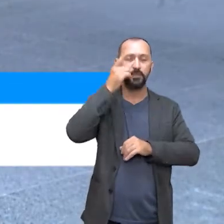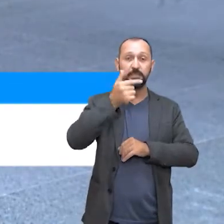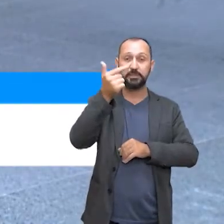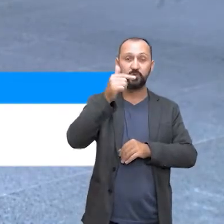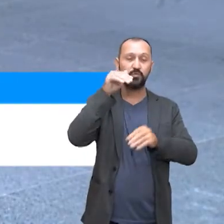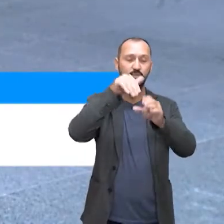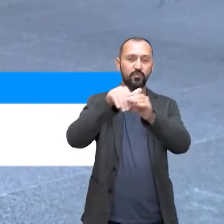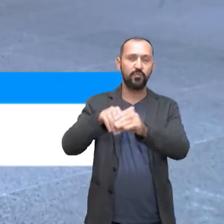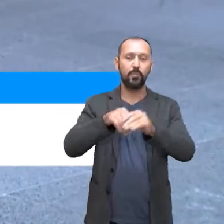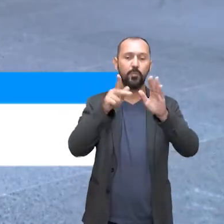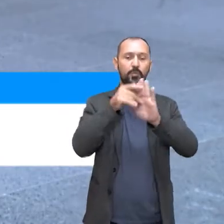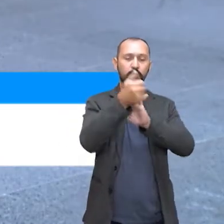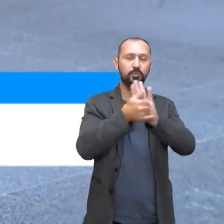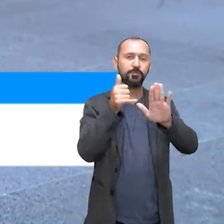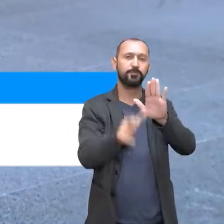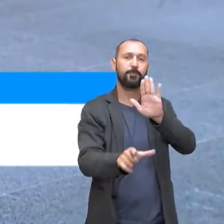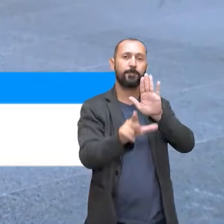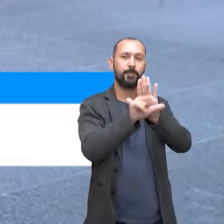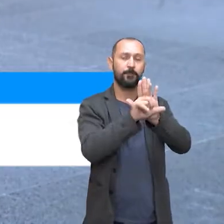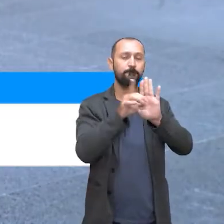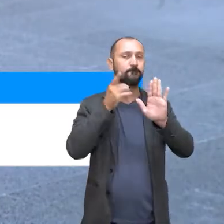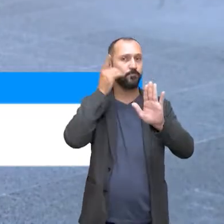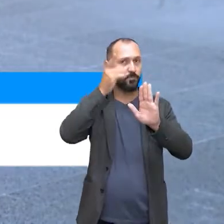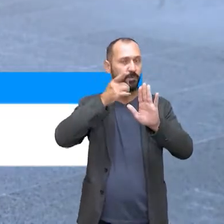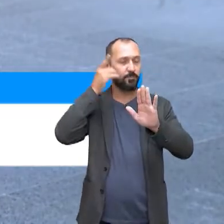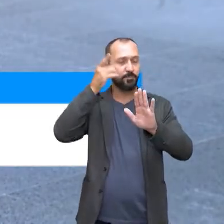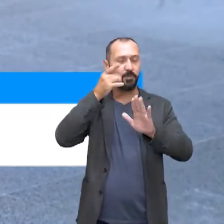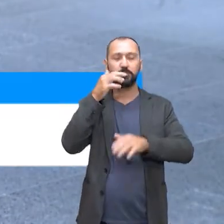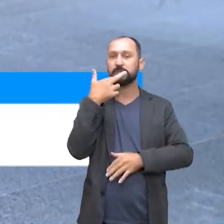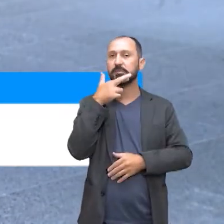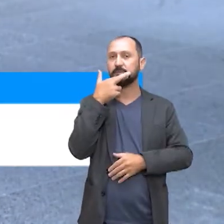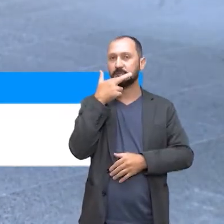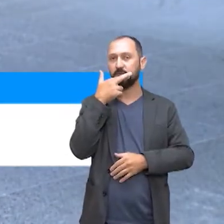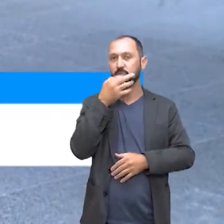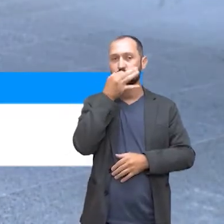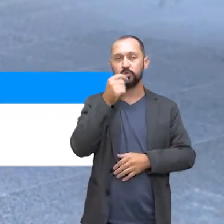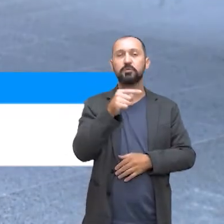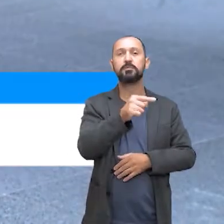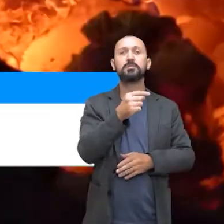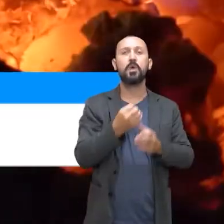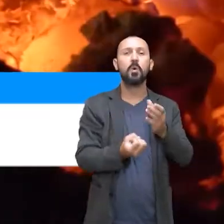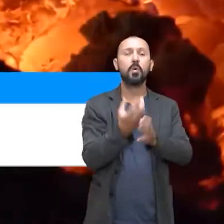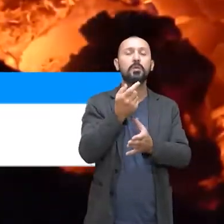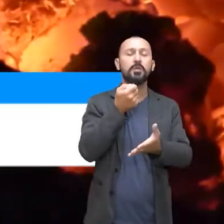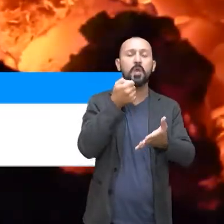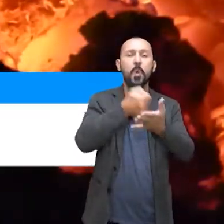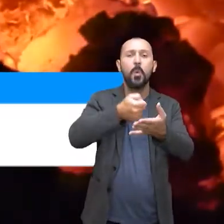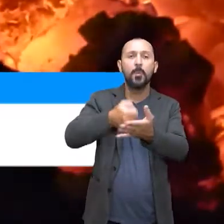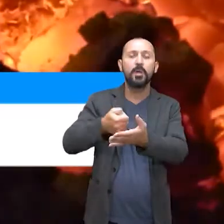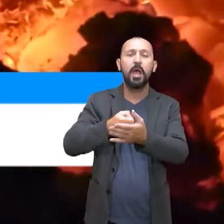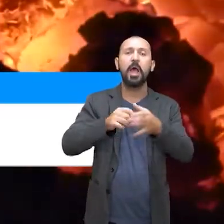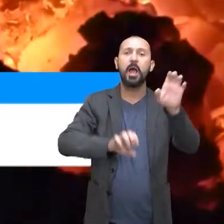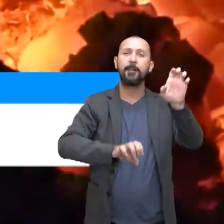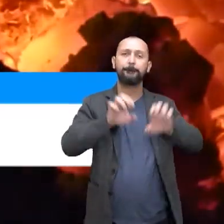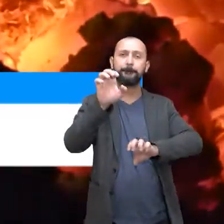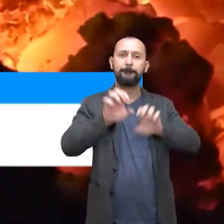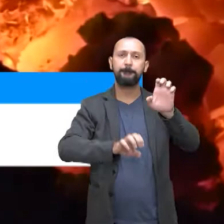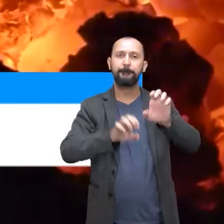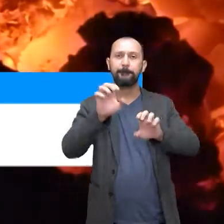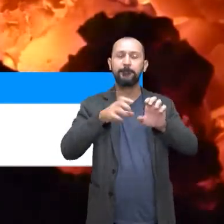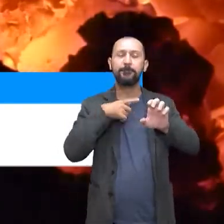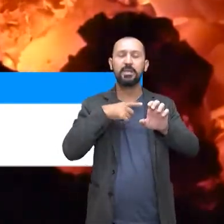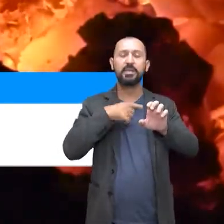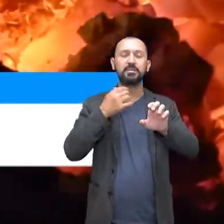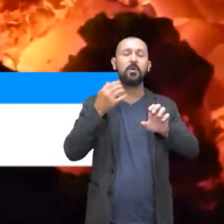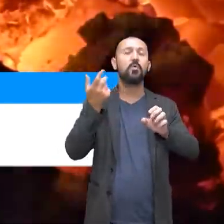segunda votação o projeto de lei de autoria do deputado Renato Câmara, do MDB, que obriga as empresas que